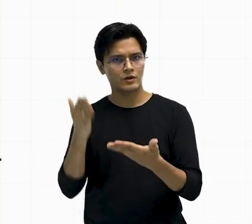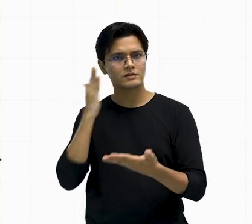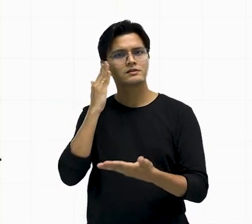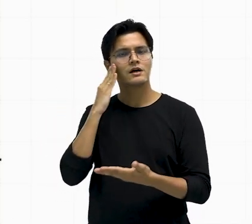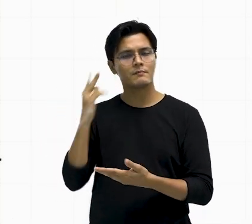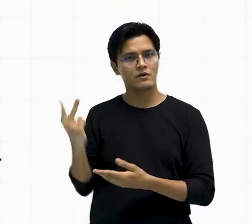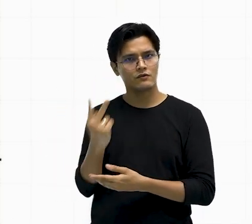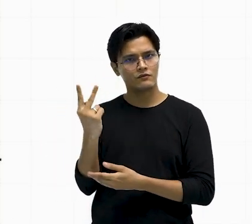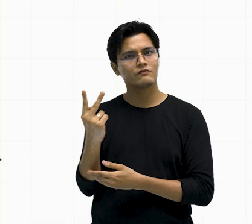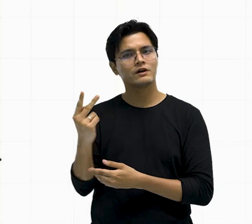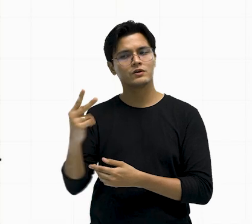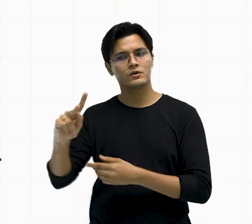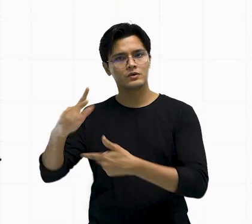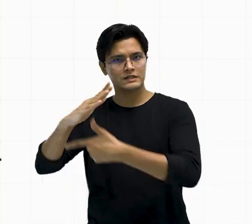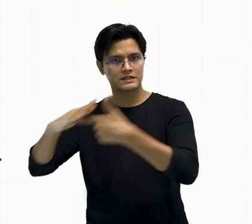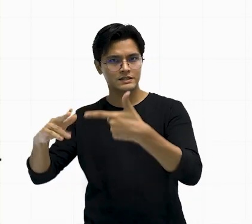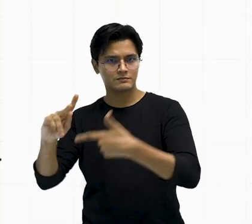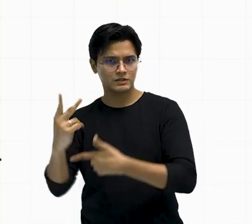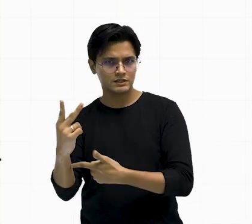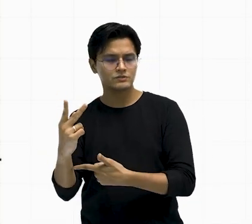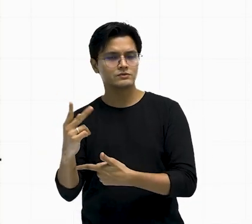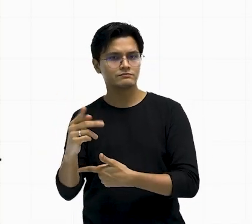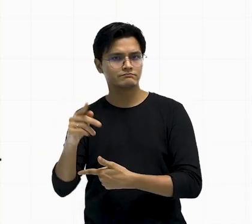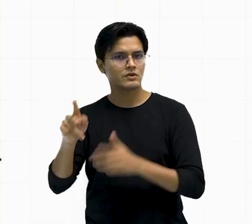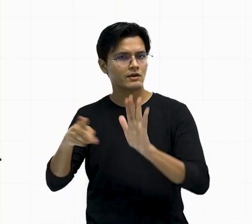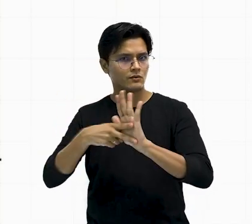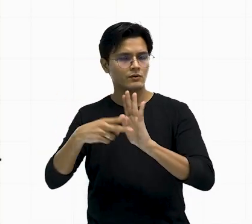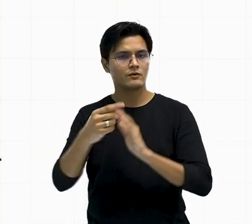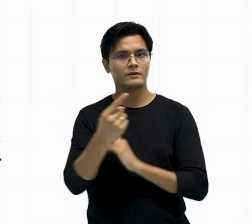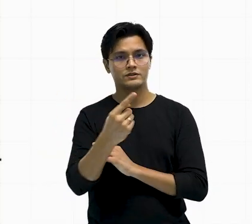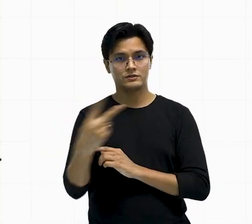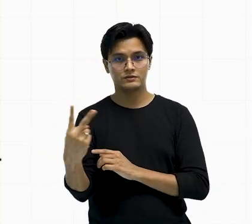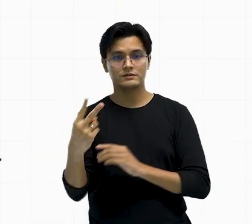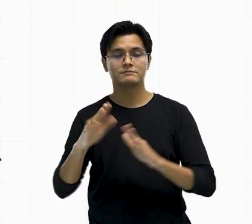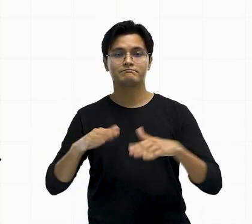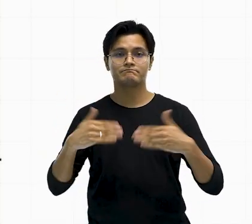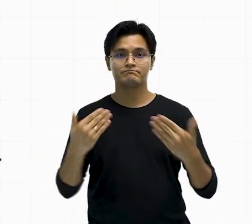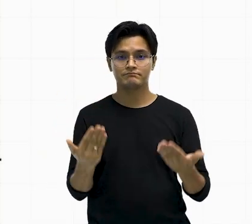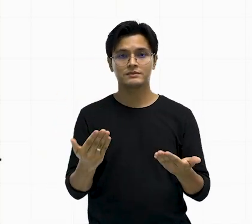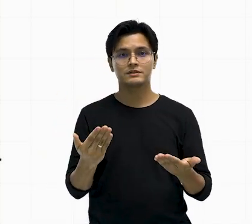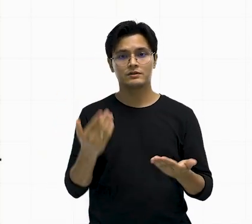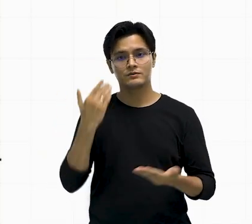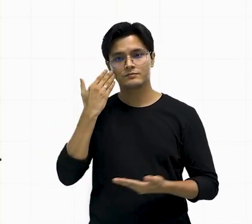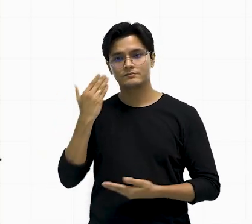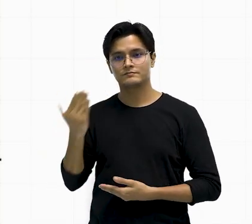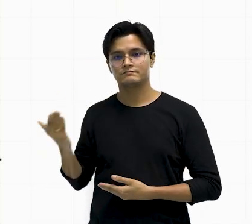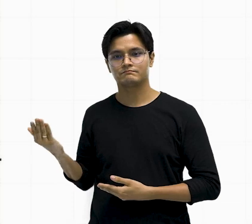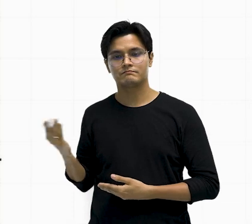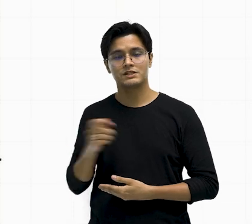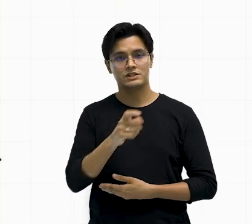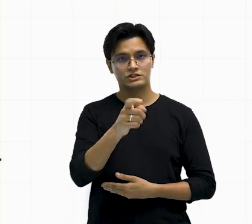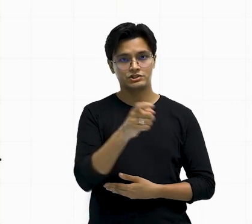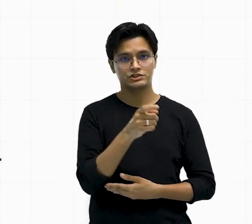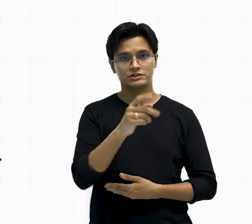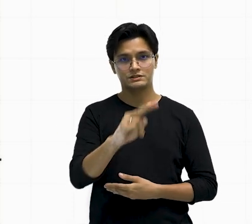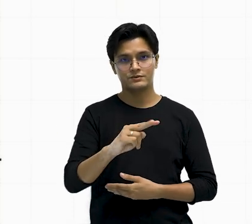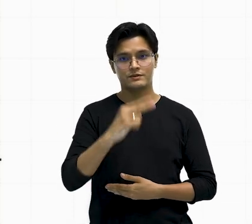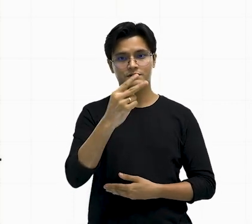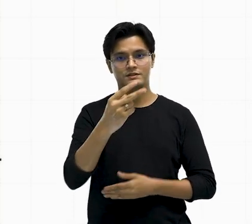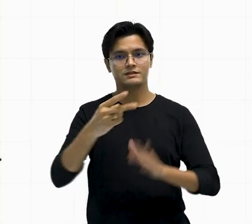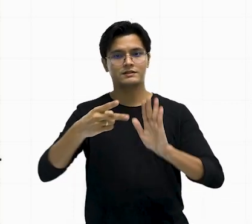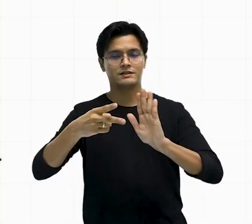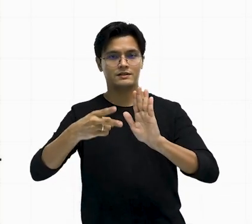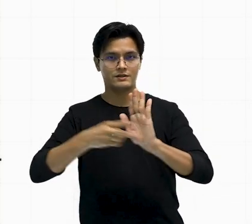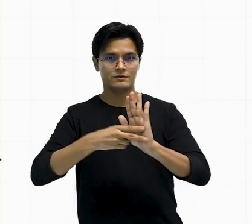sabemos que ela vale 12, daqui, ó, tá? Então, como ela vale 12, nós vamos ter o seguinte, que x ao quadrado